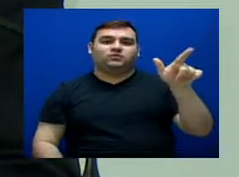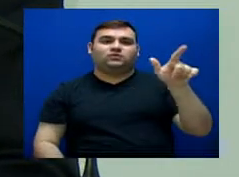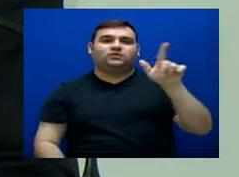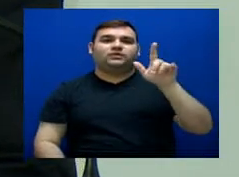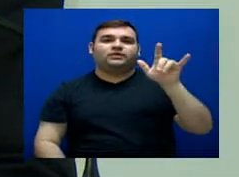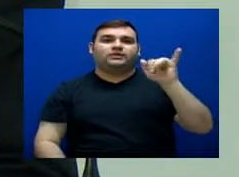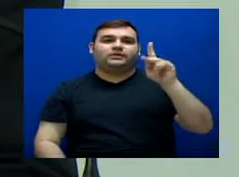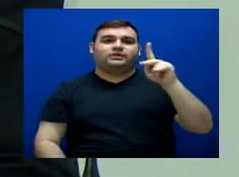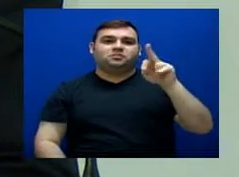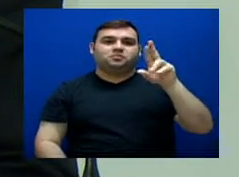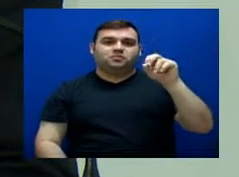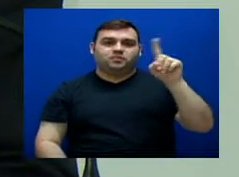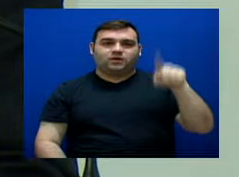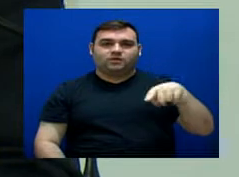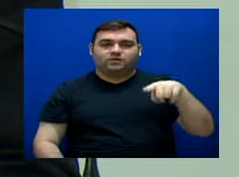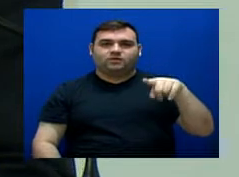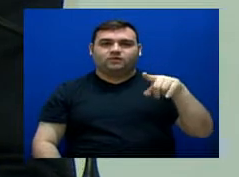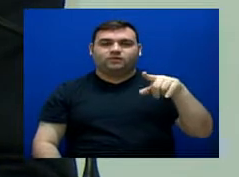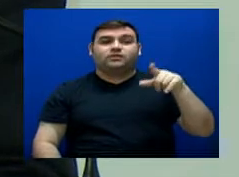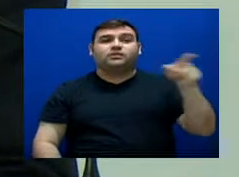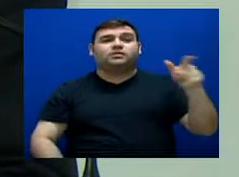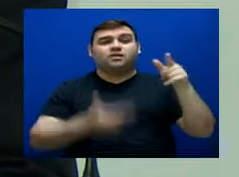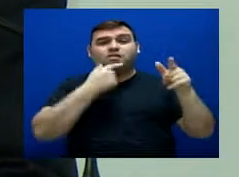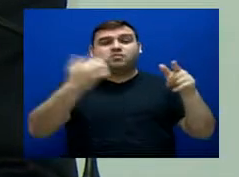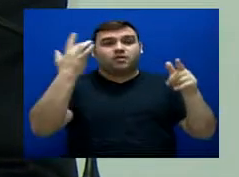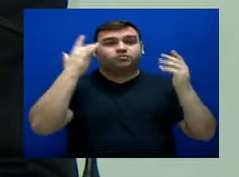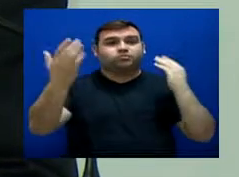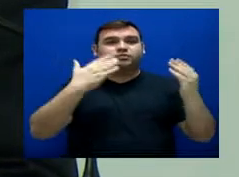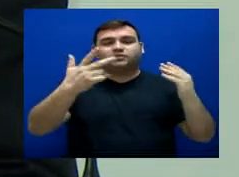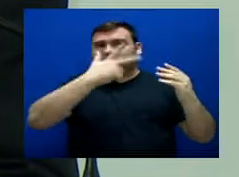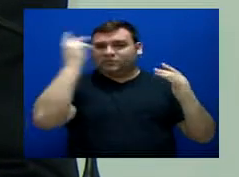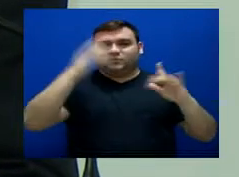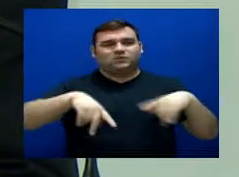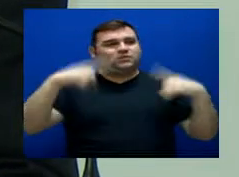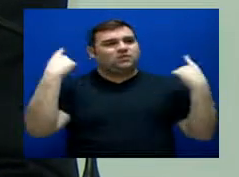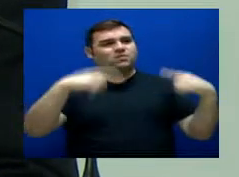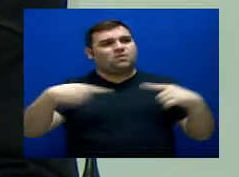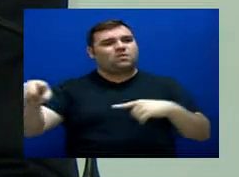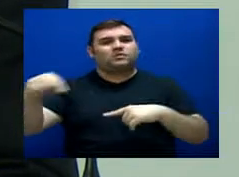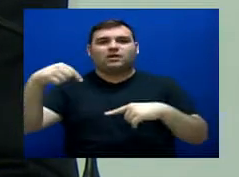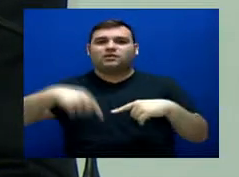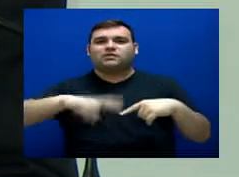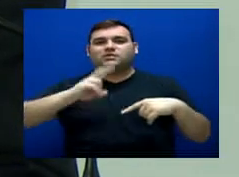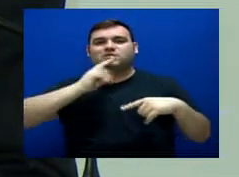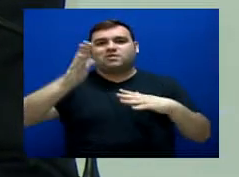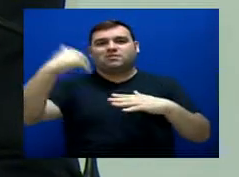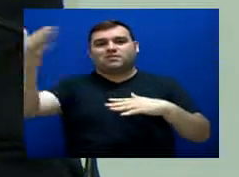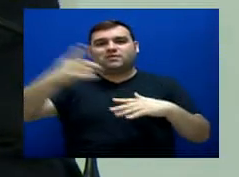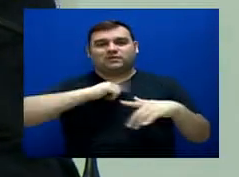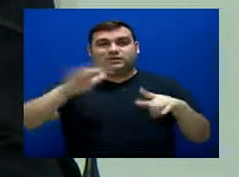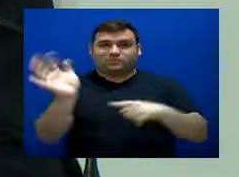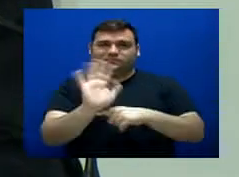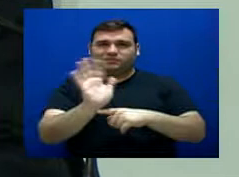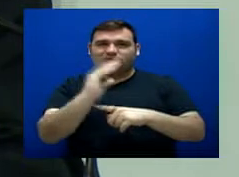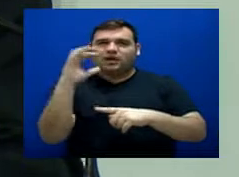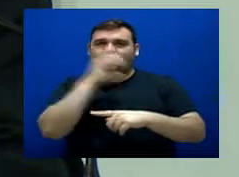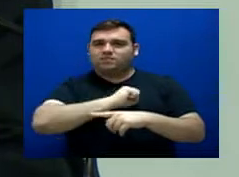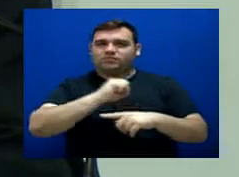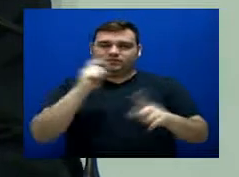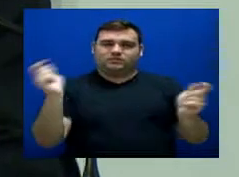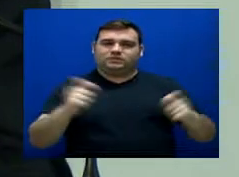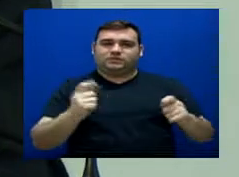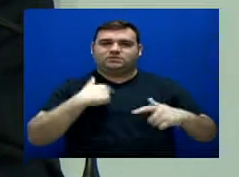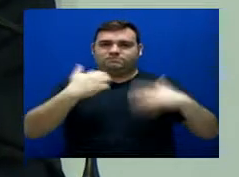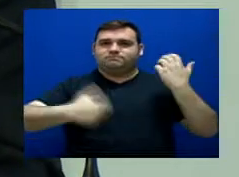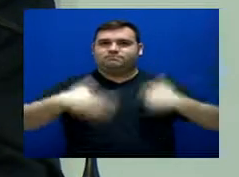em Peró, e ele é tão desequilibrado que ele consegue ser vaiado até fora de Sorocaba. Então eu queria que pusesse o vídeo rapidinho, para que eu